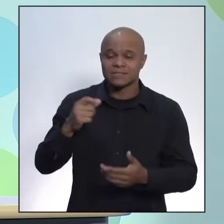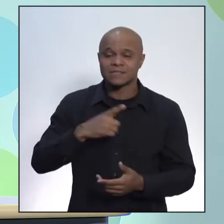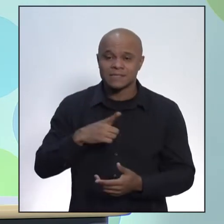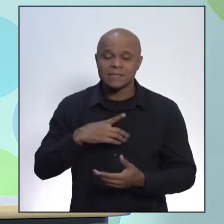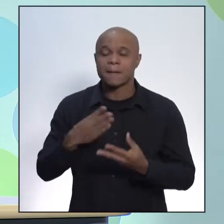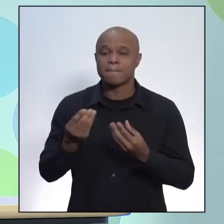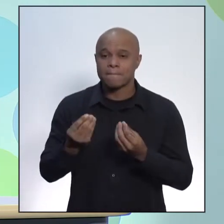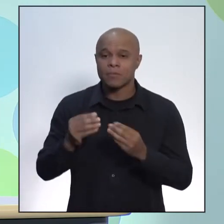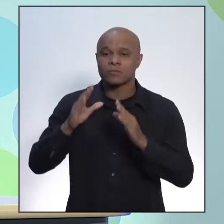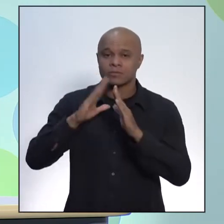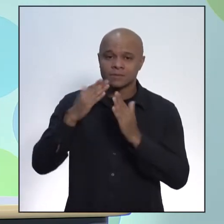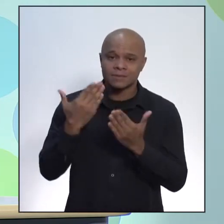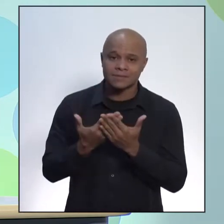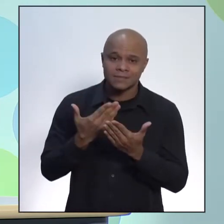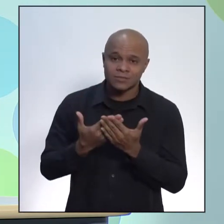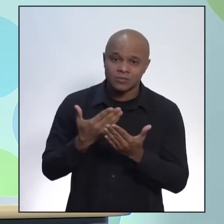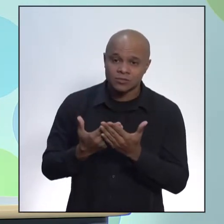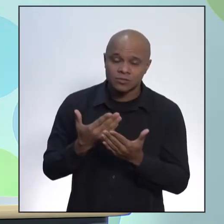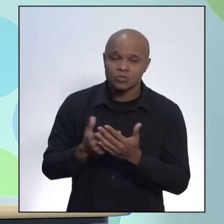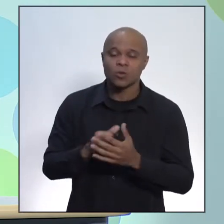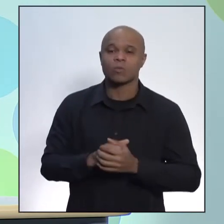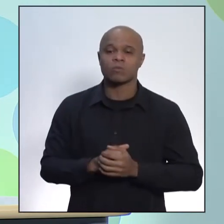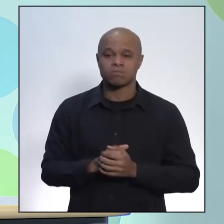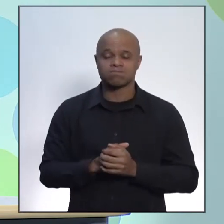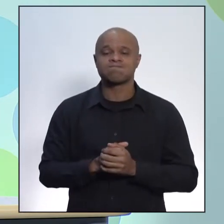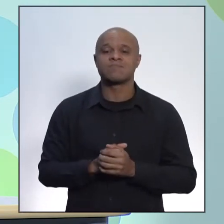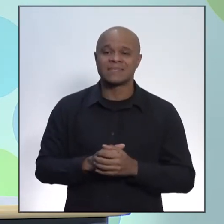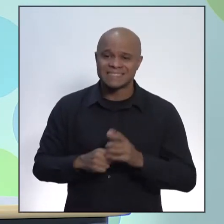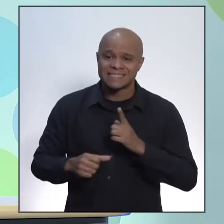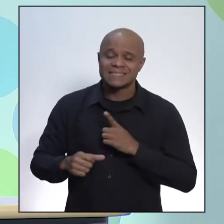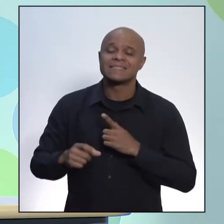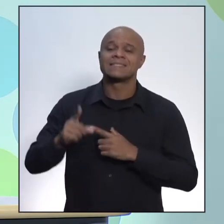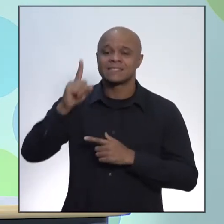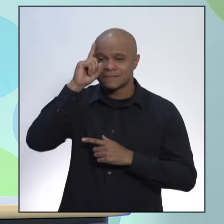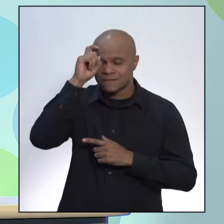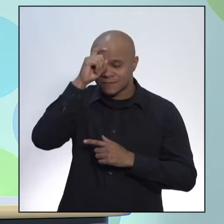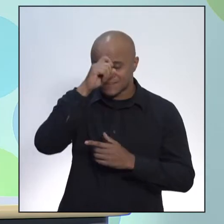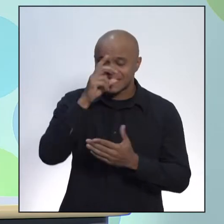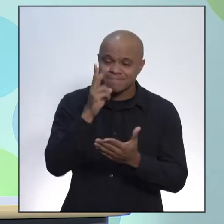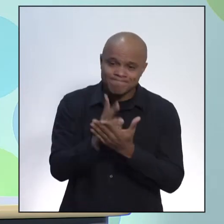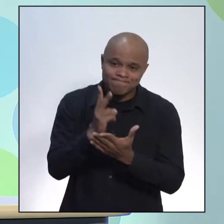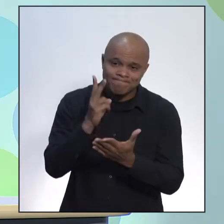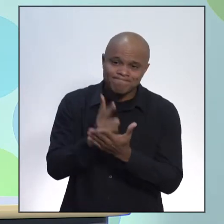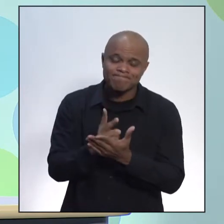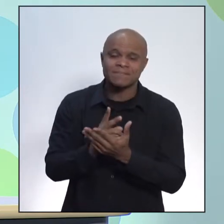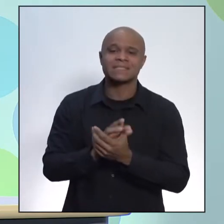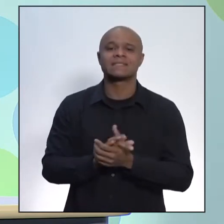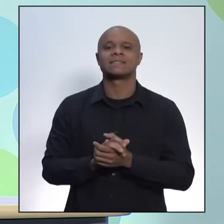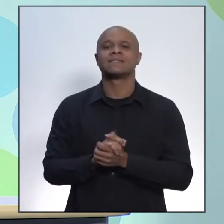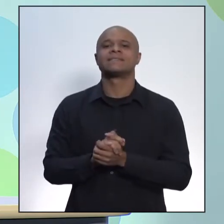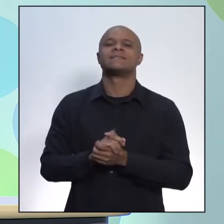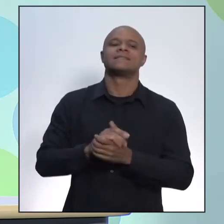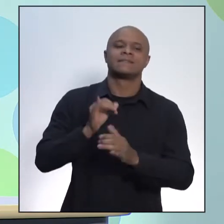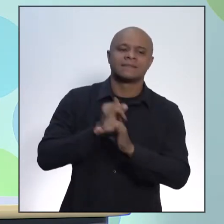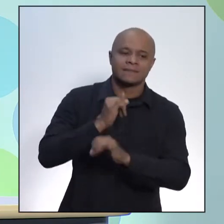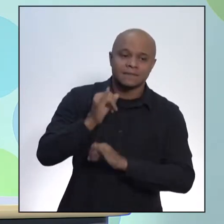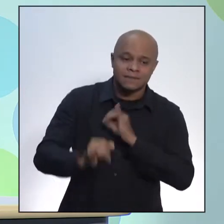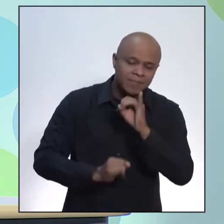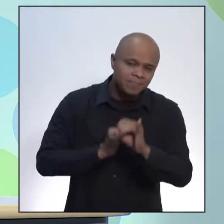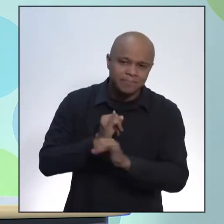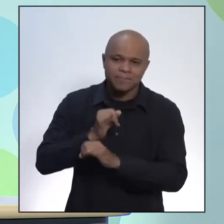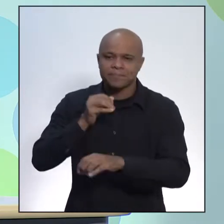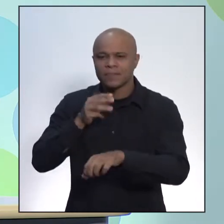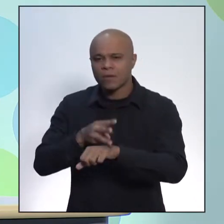a dificuldade que está tendo essa dificuldade da questão de internet,